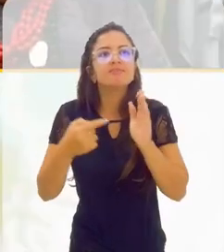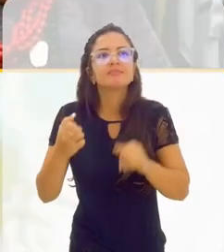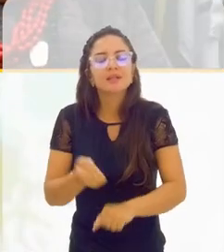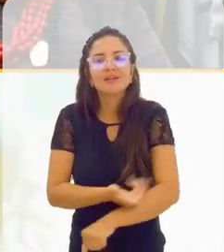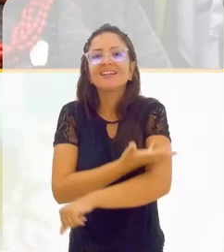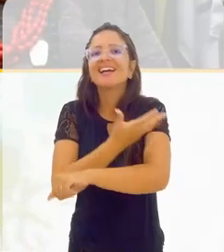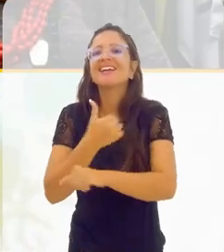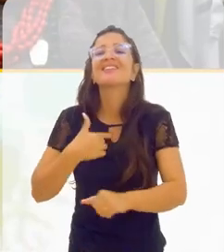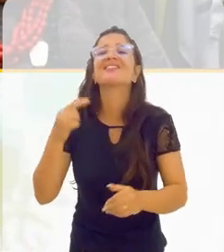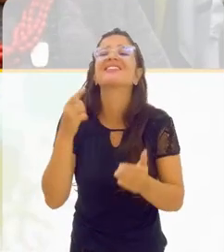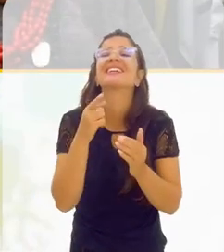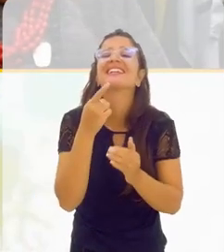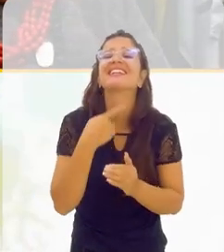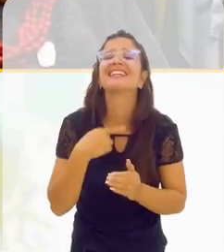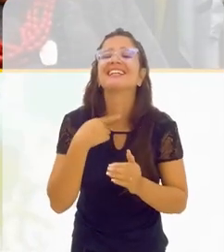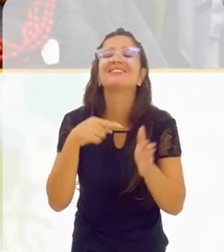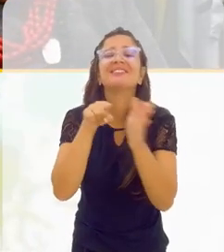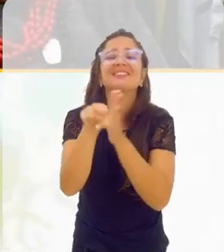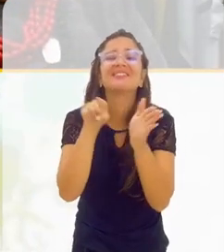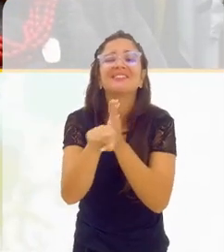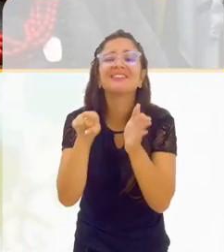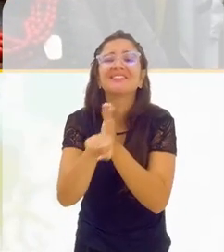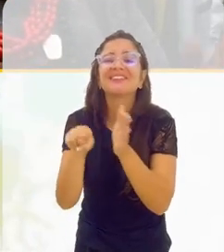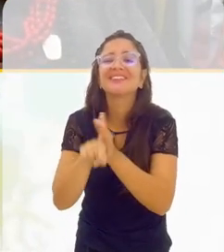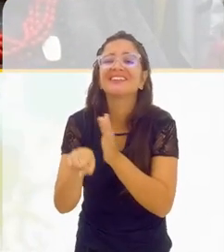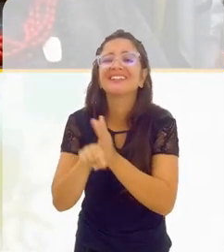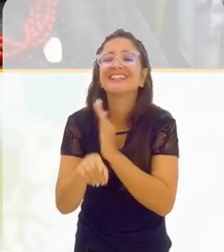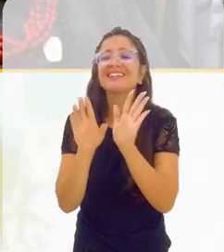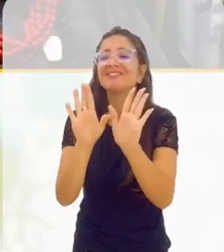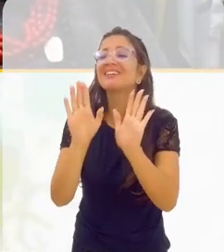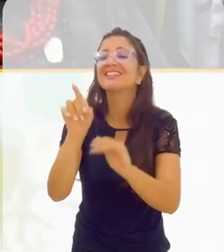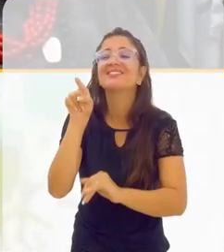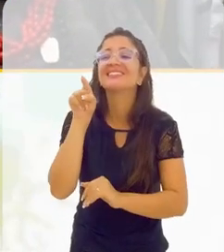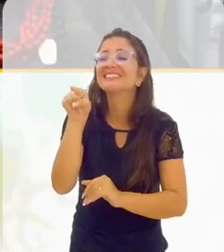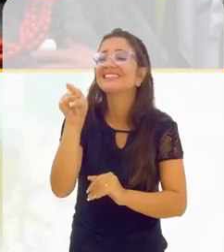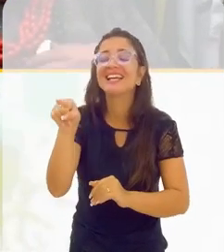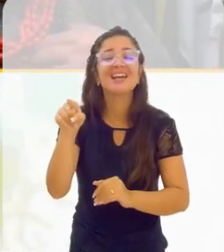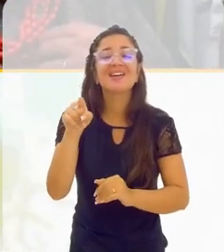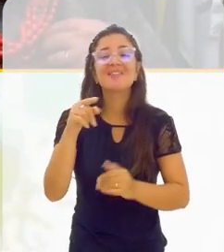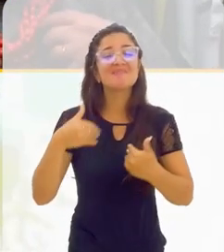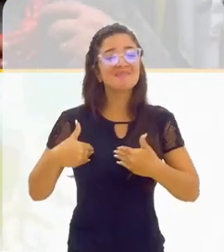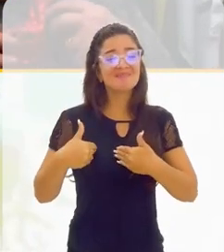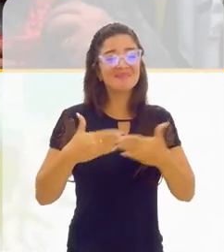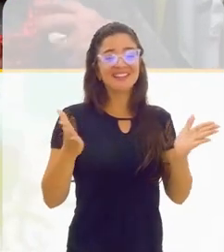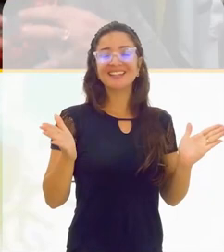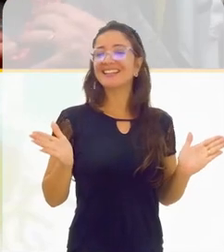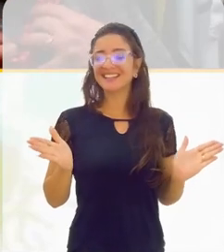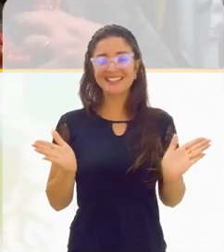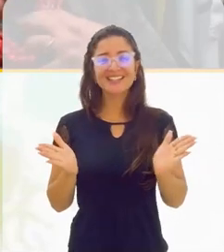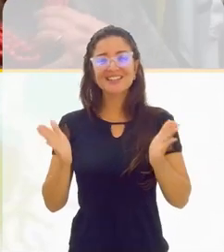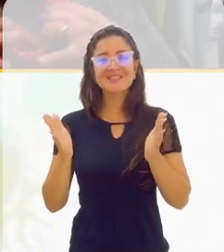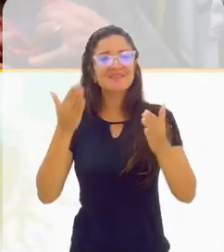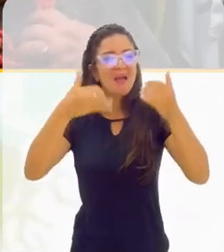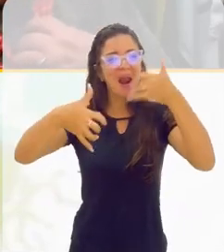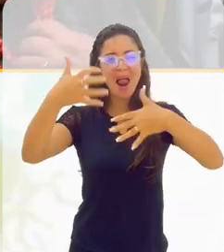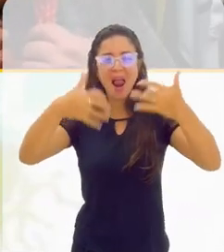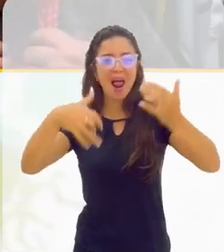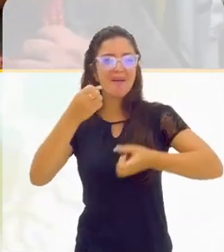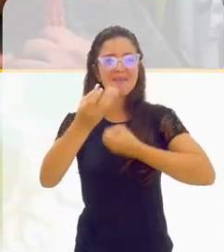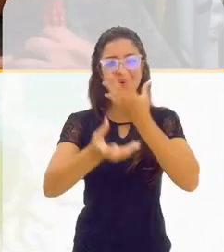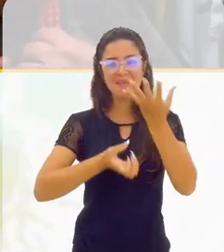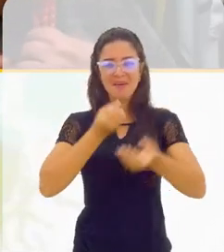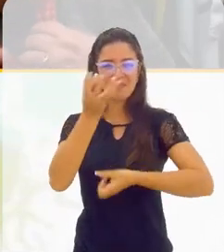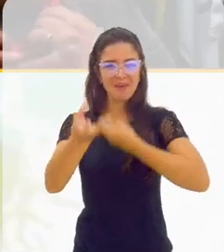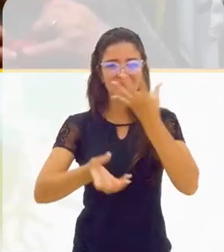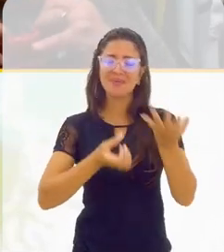aqui tinha tanta pergunta para te fazer da tua carreira e tal mas eu acho que você já tá mostrando tudo o que você quiser adorei conversar com